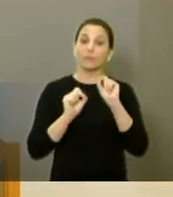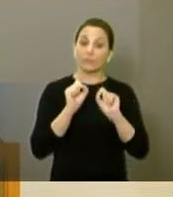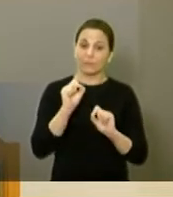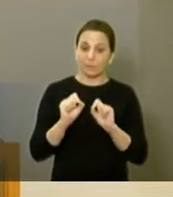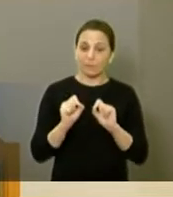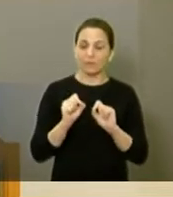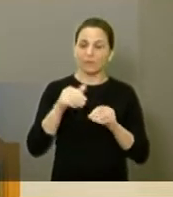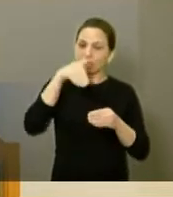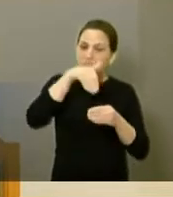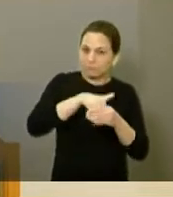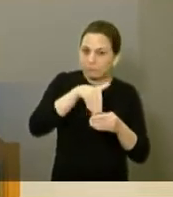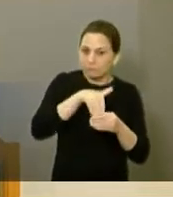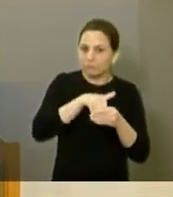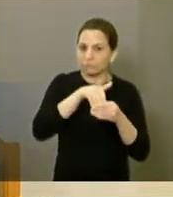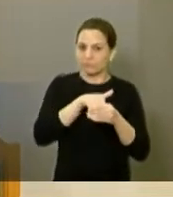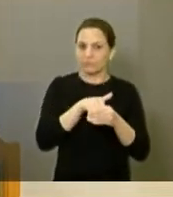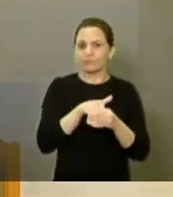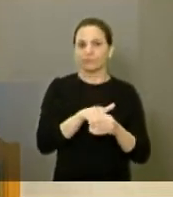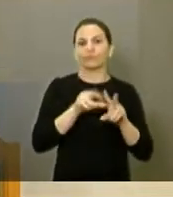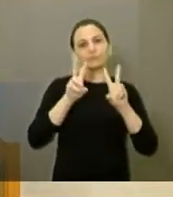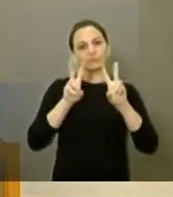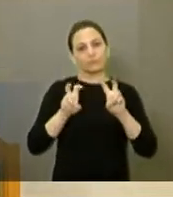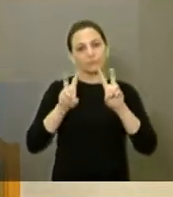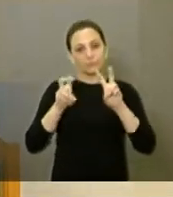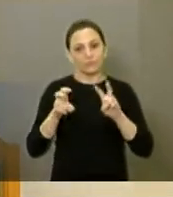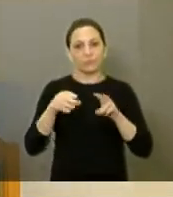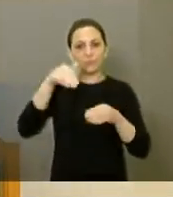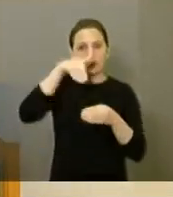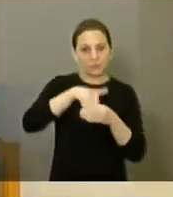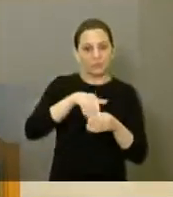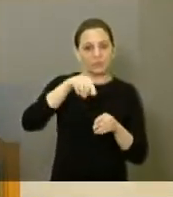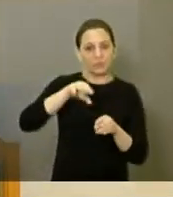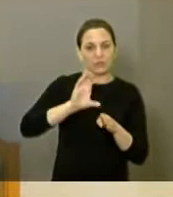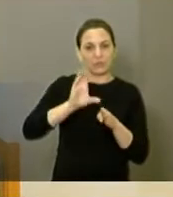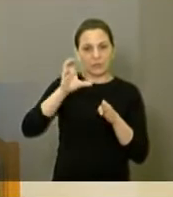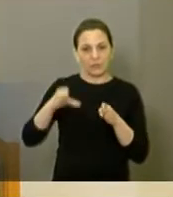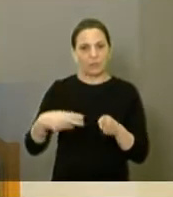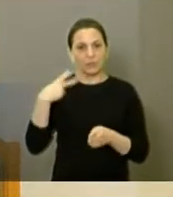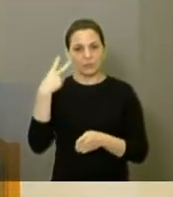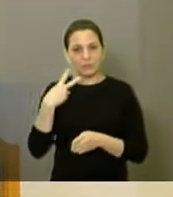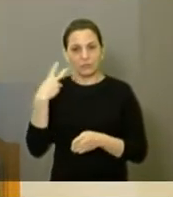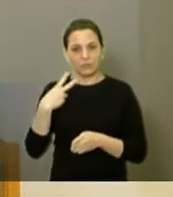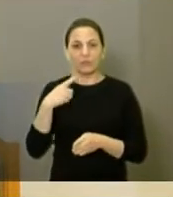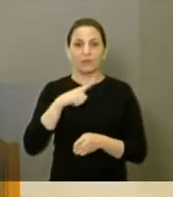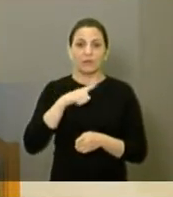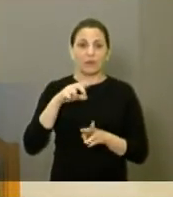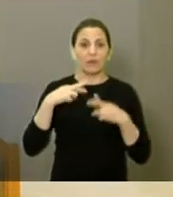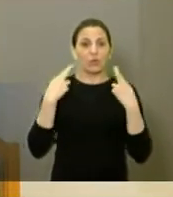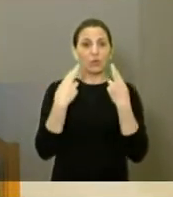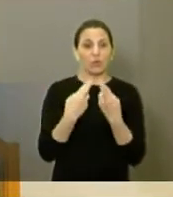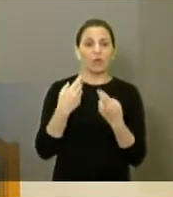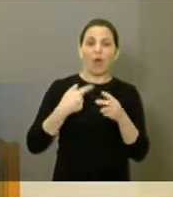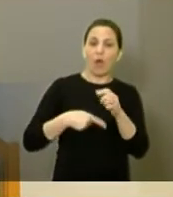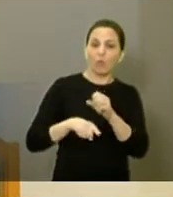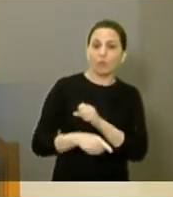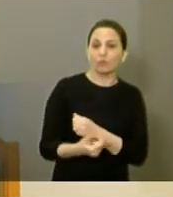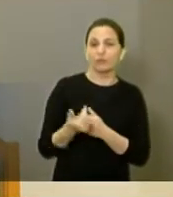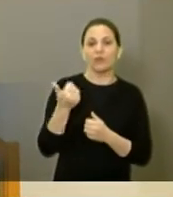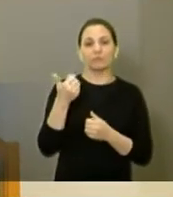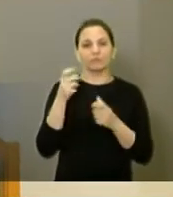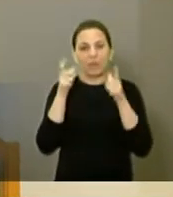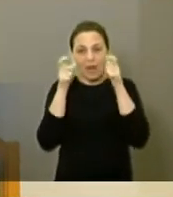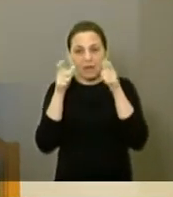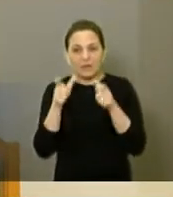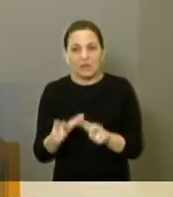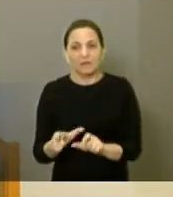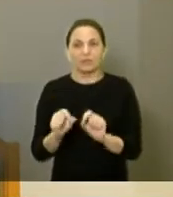eleições no que se refere à eleição da câmara acho que a gente vai ter outras sessões inclusive para poder aprofundar um pouco analisa mas também